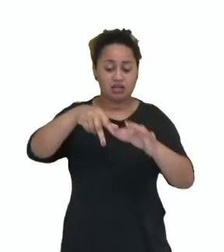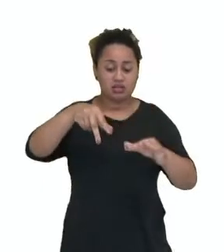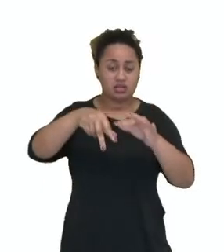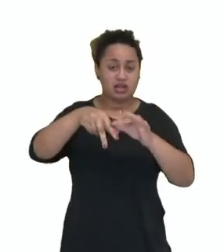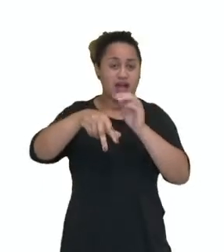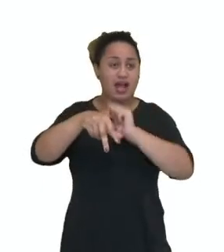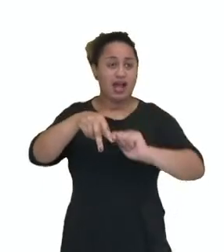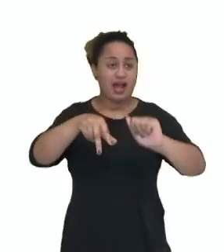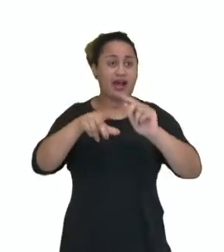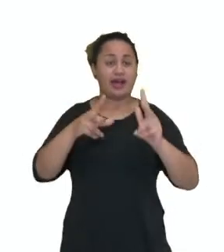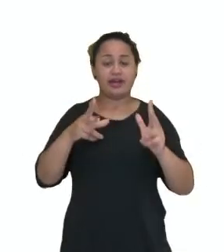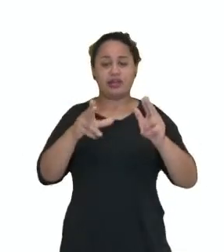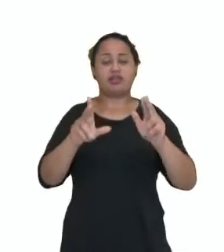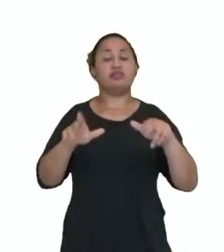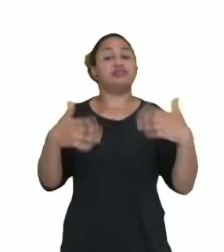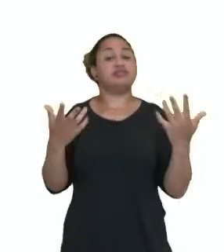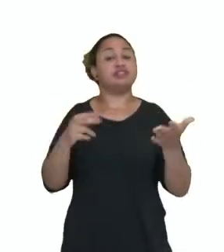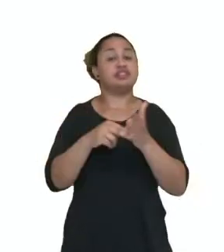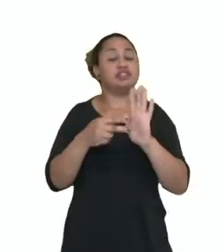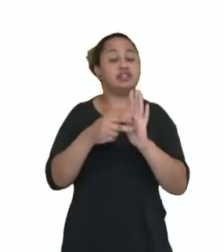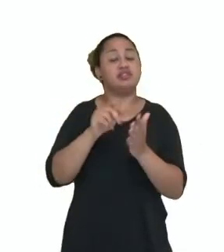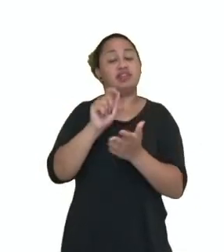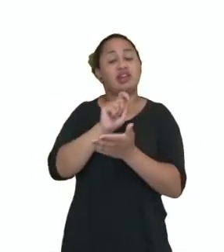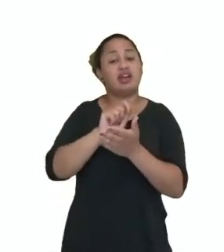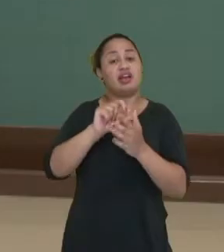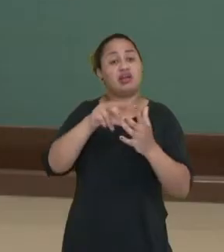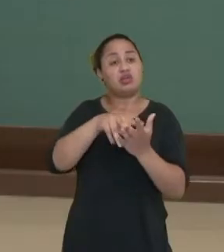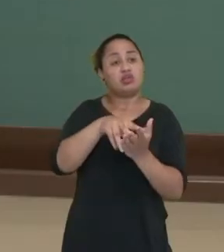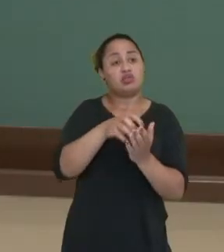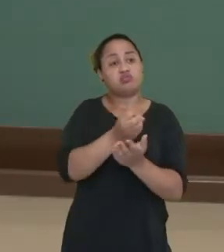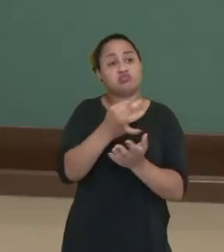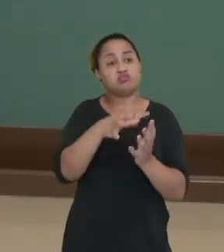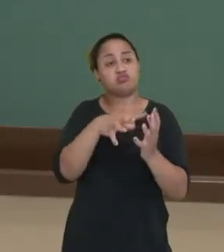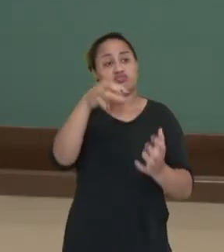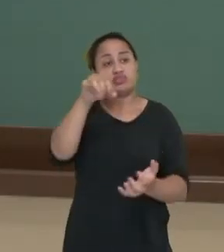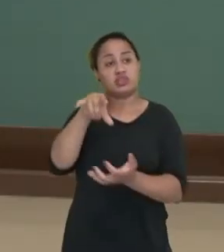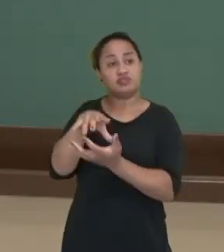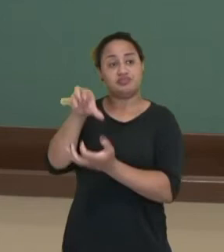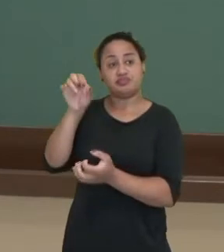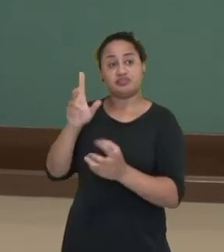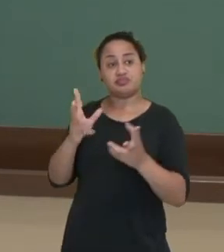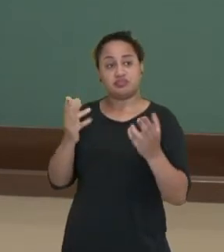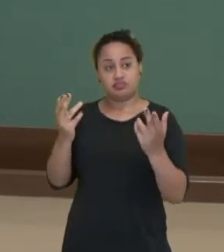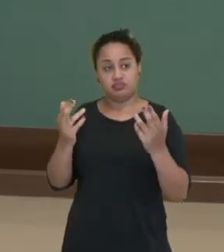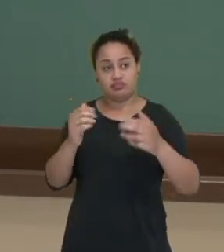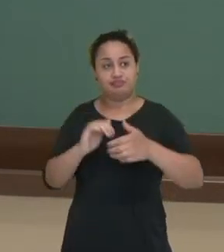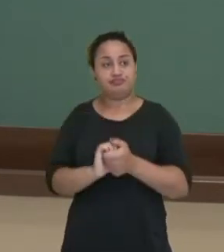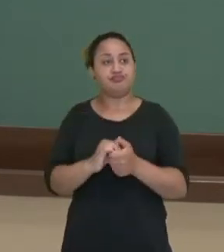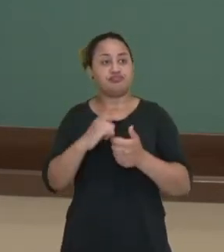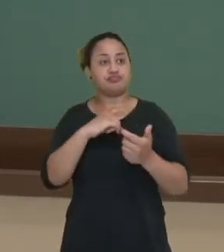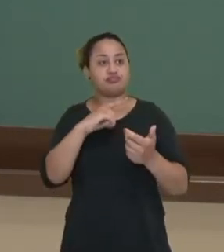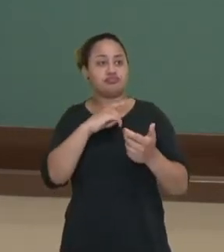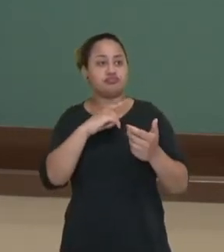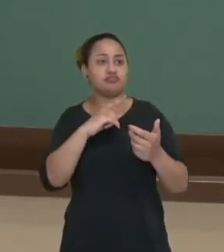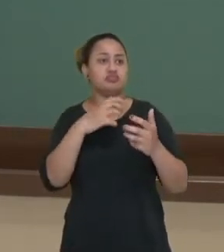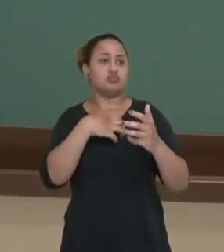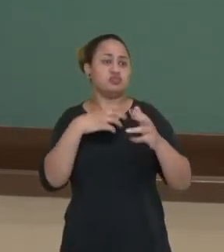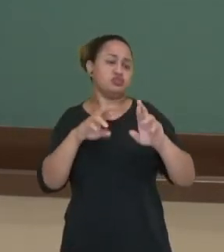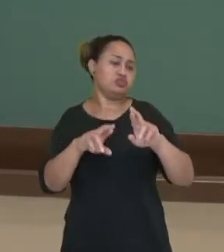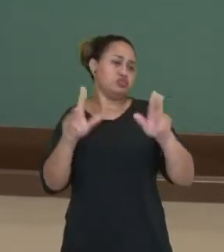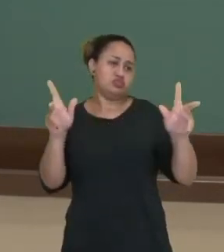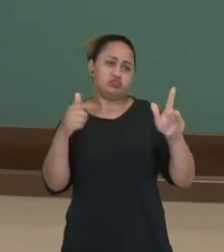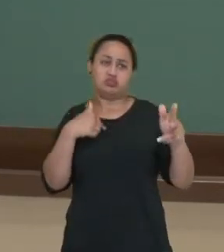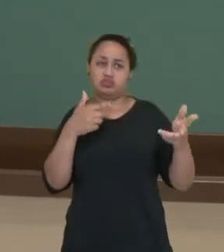volume desses prismas são iguais. Mas o que quer dizer isso? Vamos ver um desenho aqui. Eu tenho esses dois aqui de um formato bem